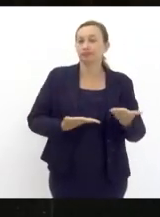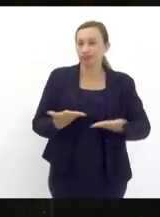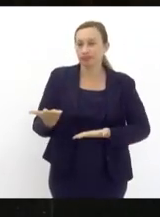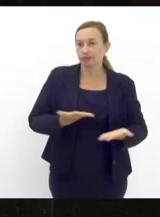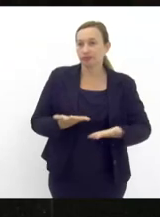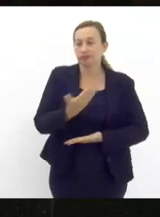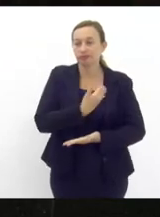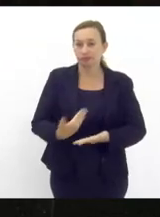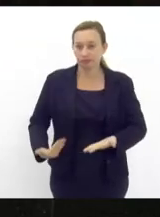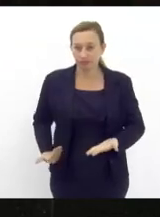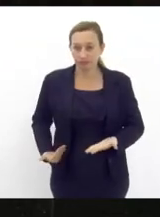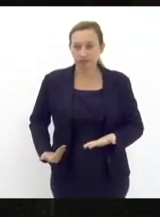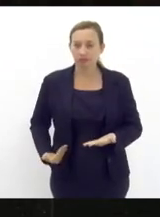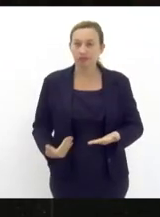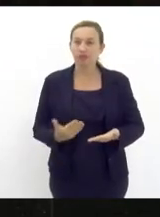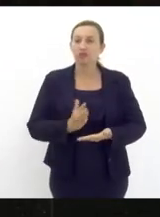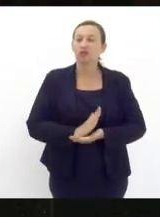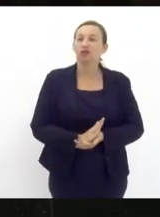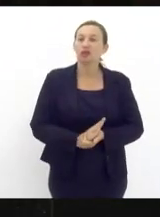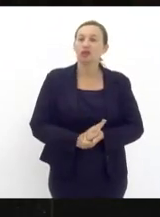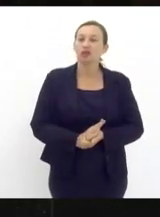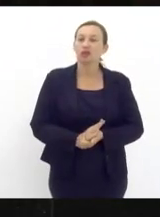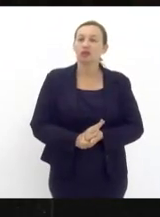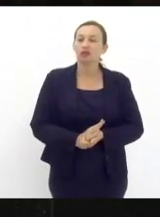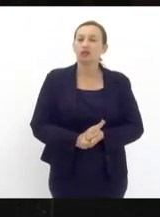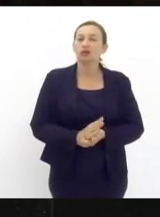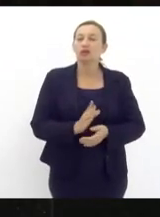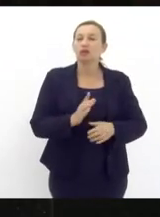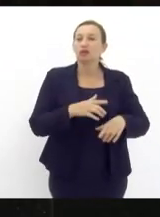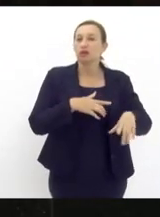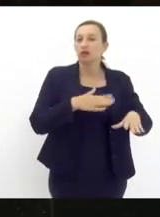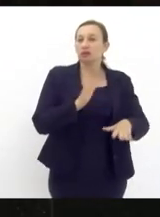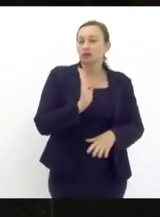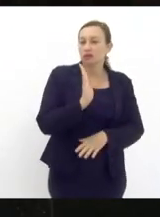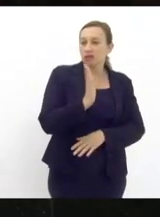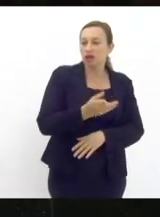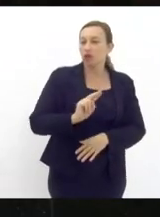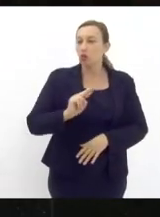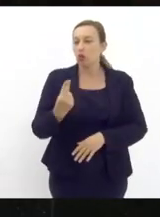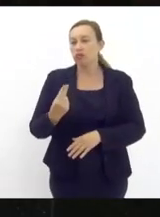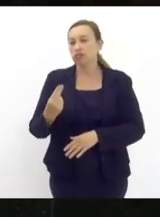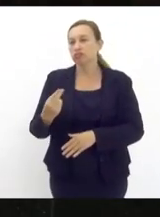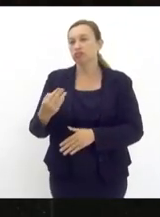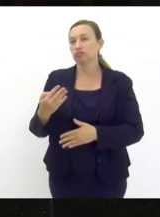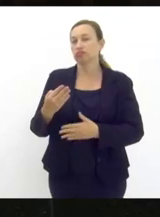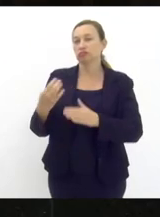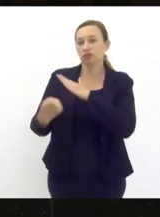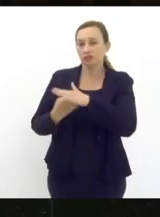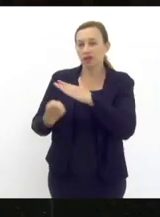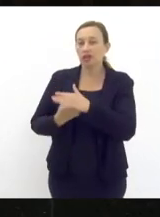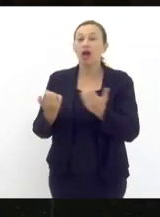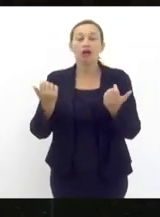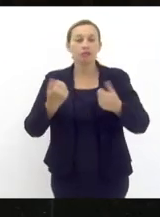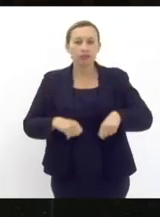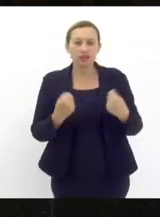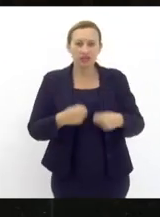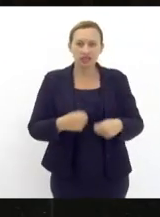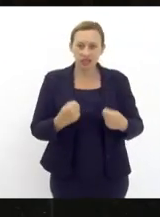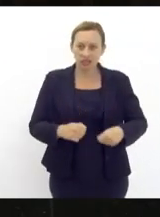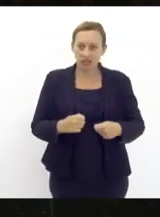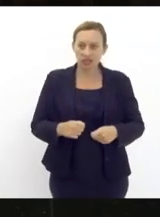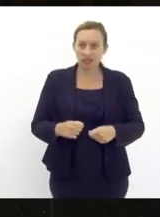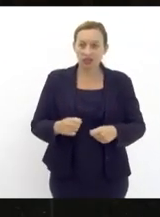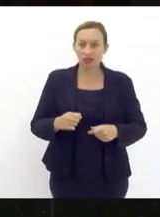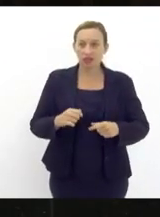prestados seja diretamente ou por seus delegatários eles precisam justificar